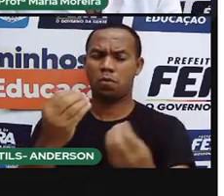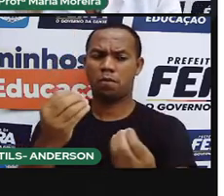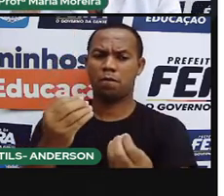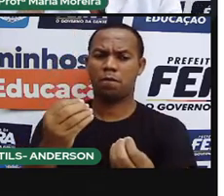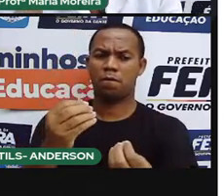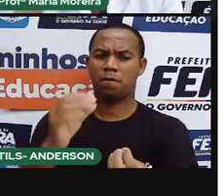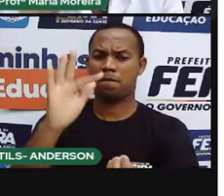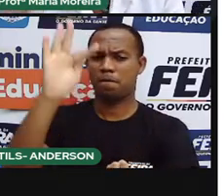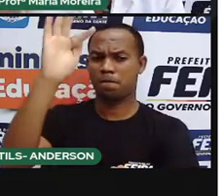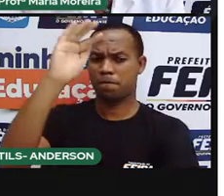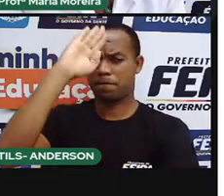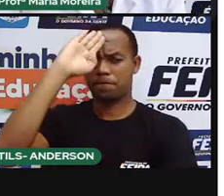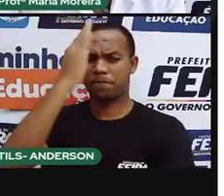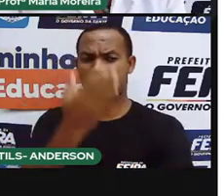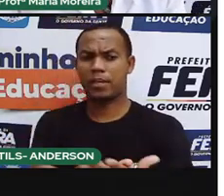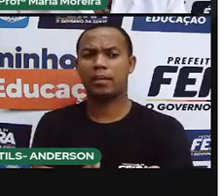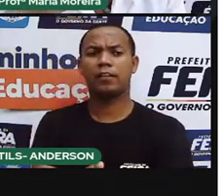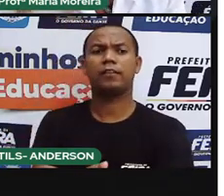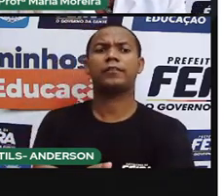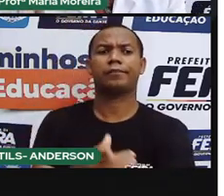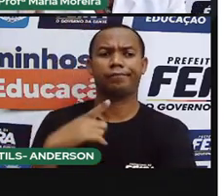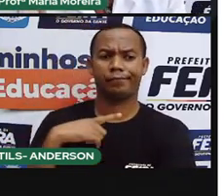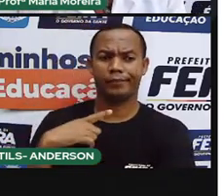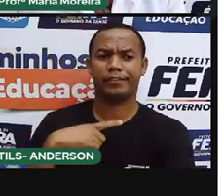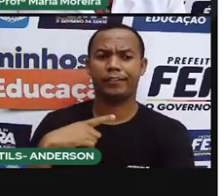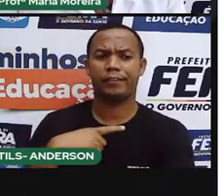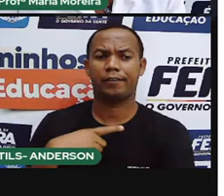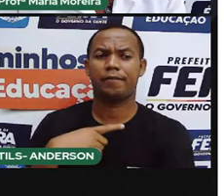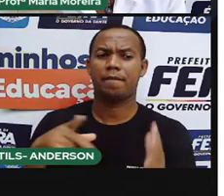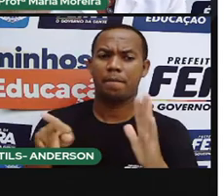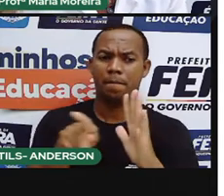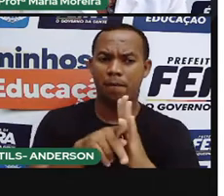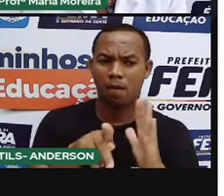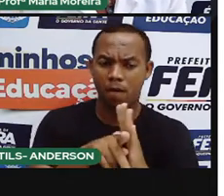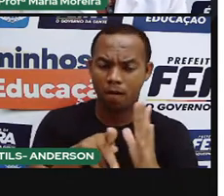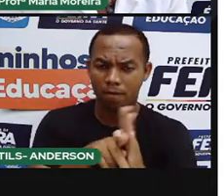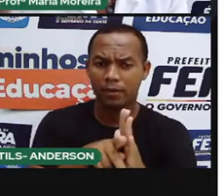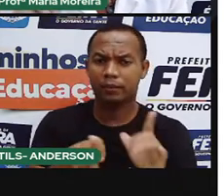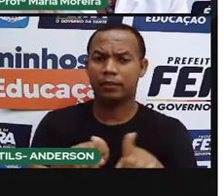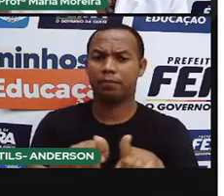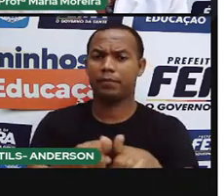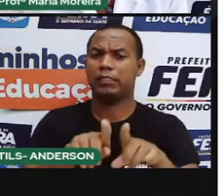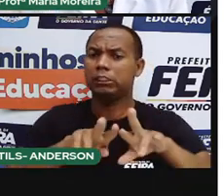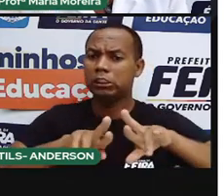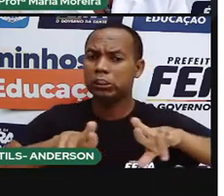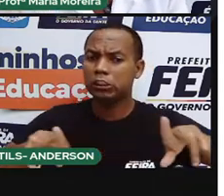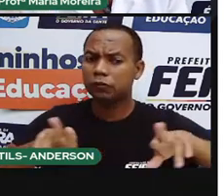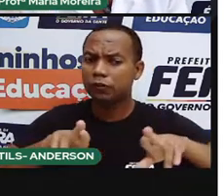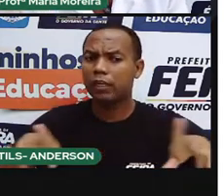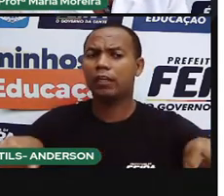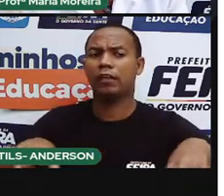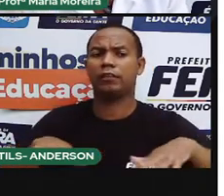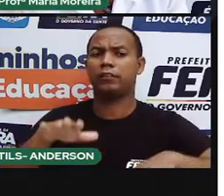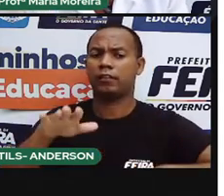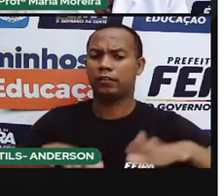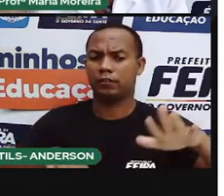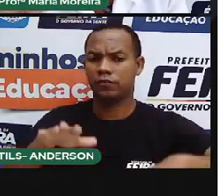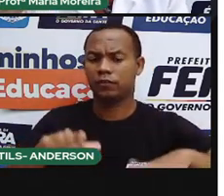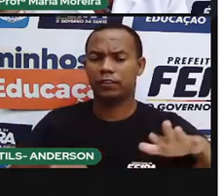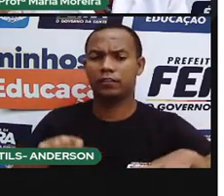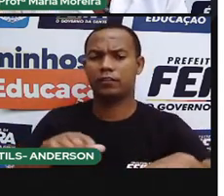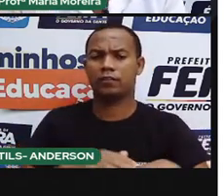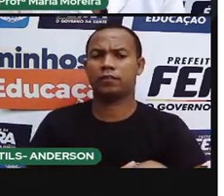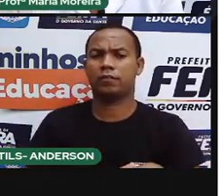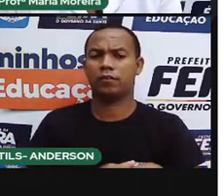religião. Porque isso também vai ser diferente de tribo para tribo, certo? As